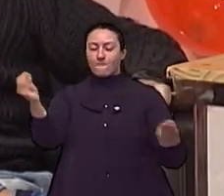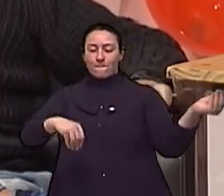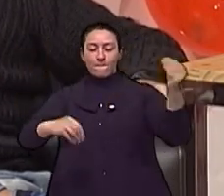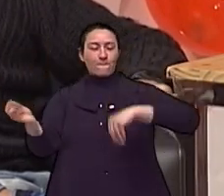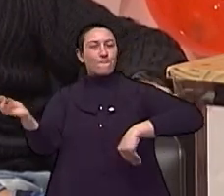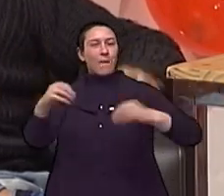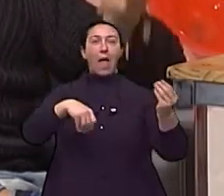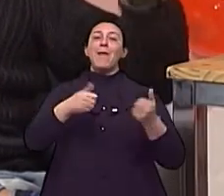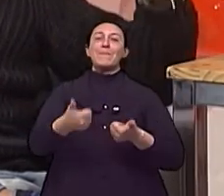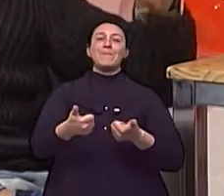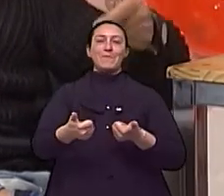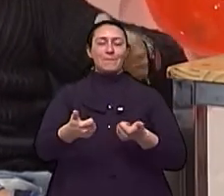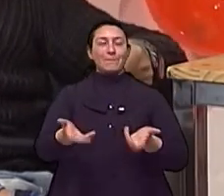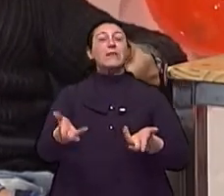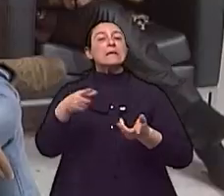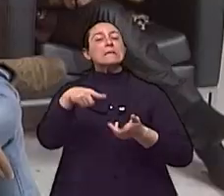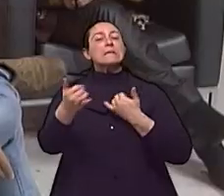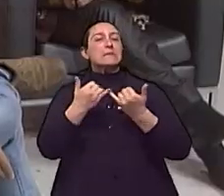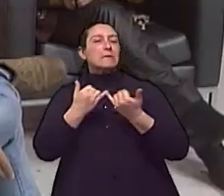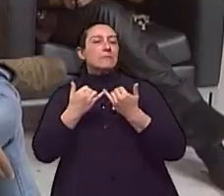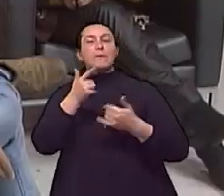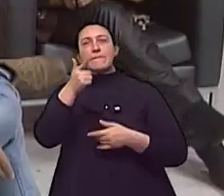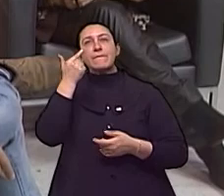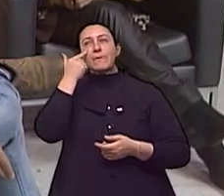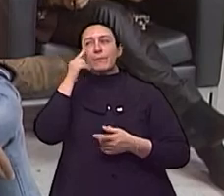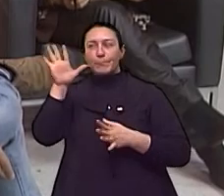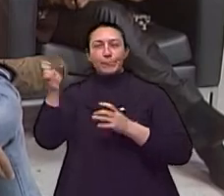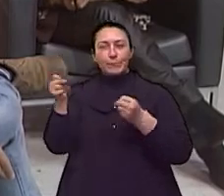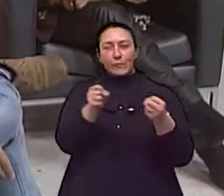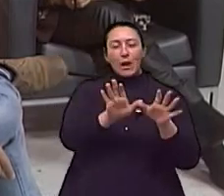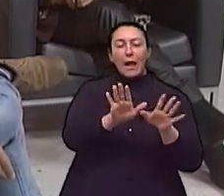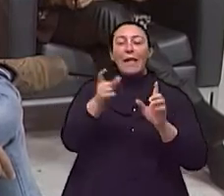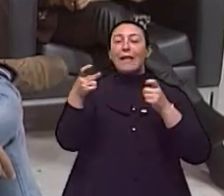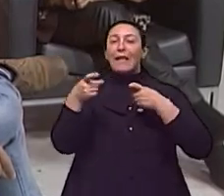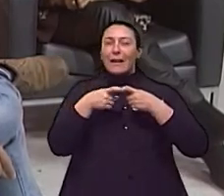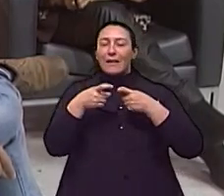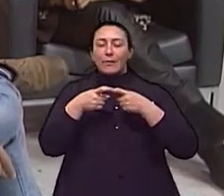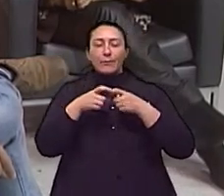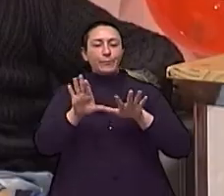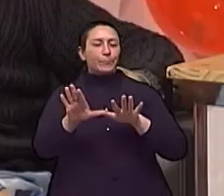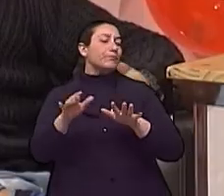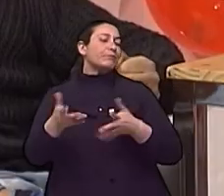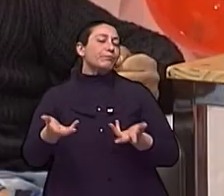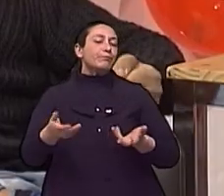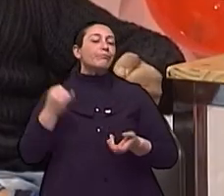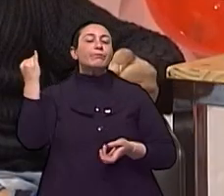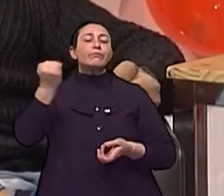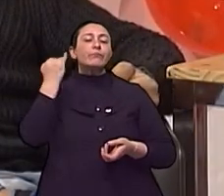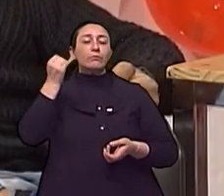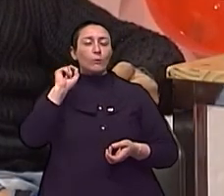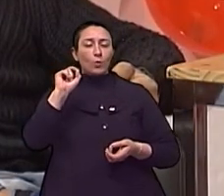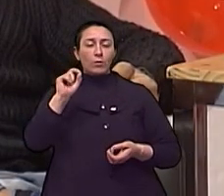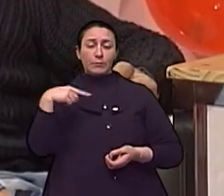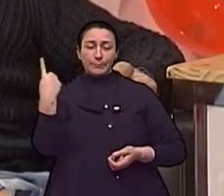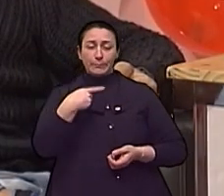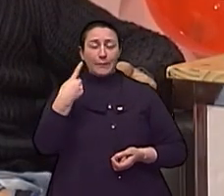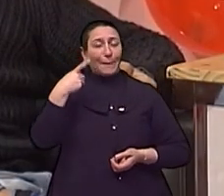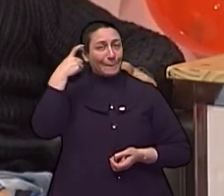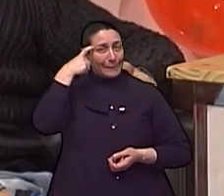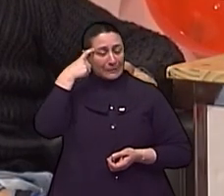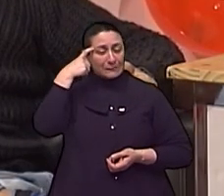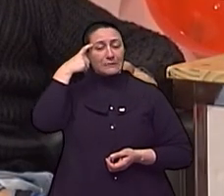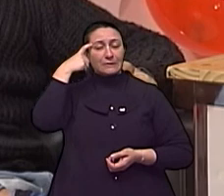que importância ter vamos puxar um pouco da brasa para Clínica vamos lá claro antes que a gente pense